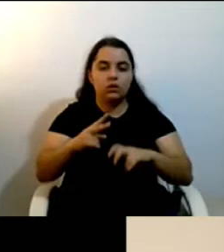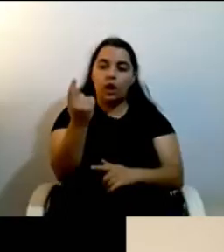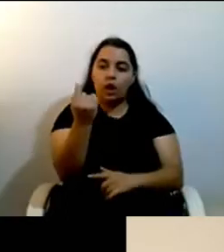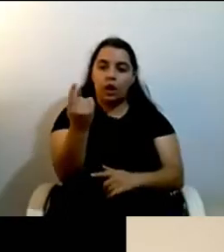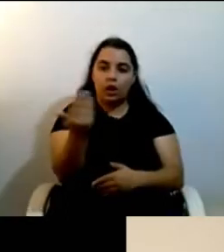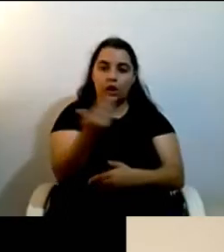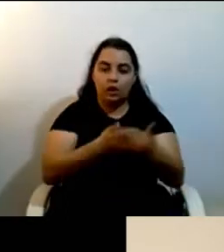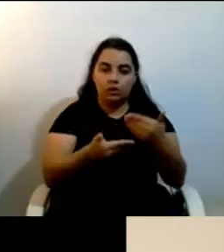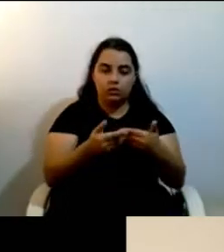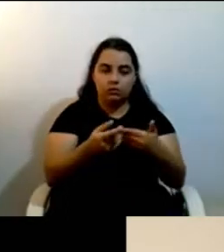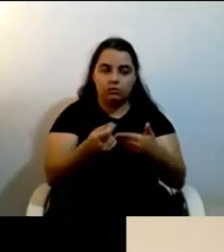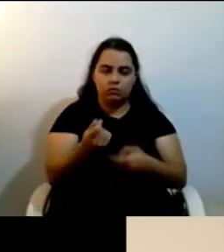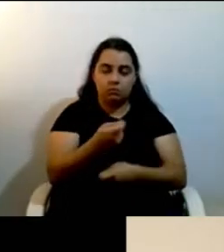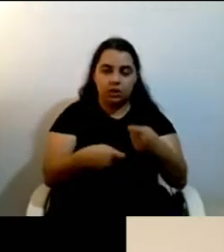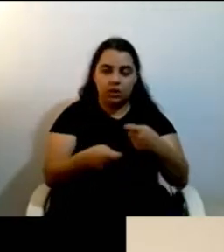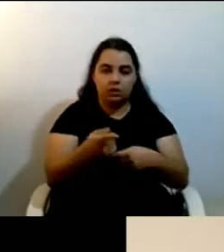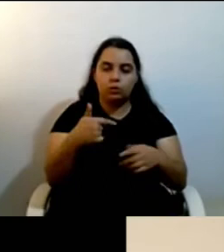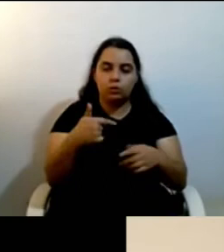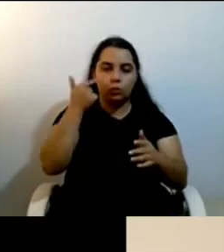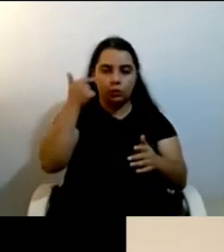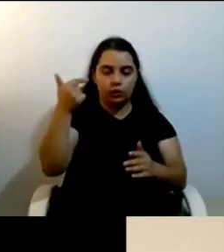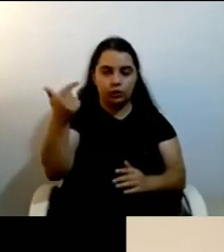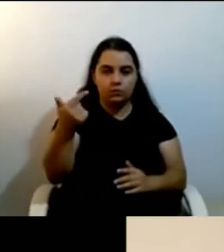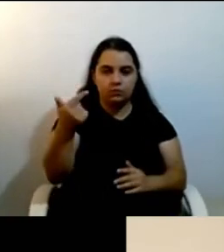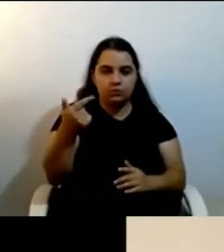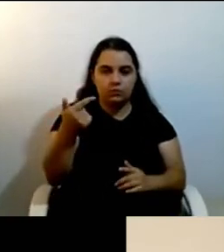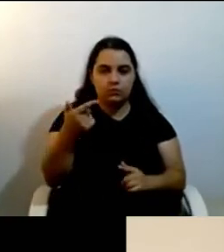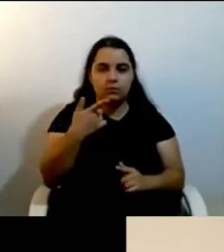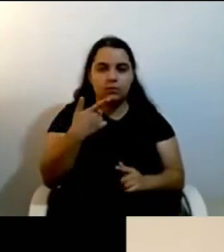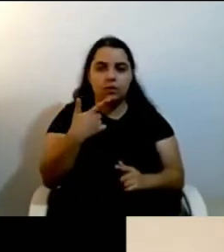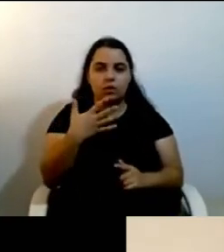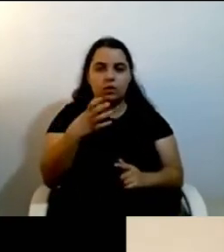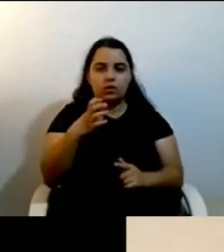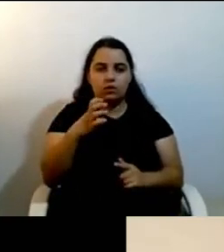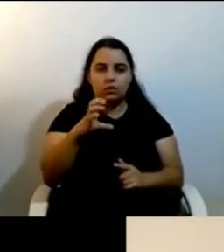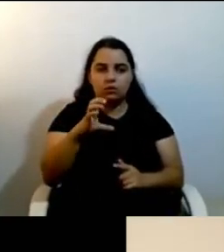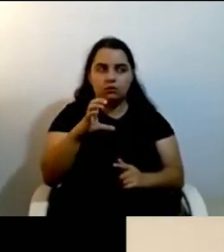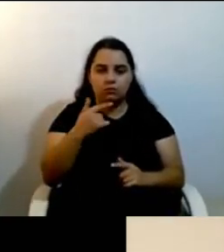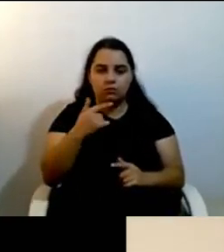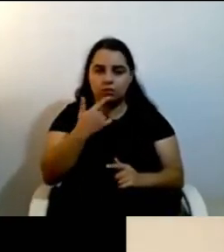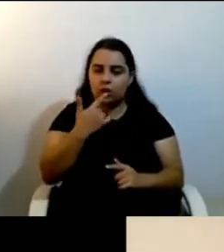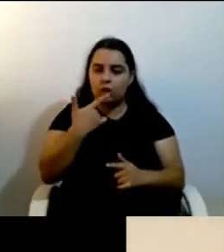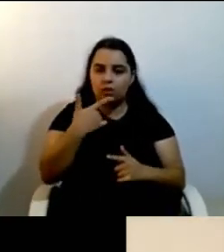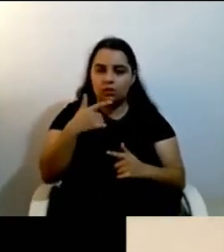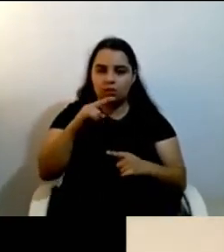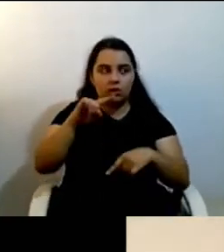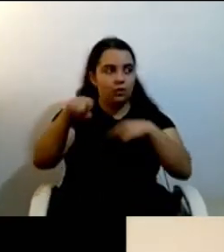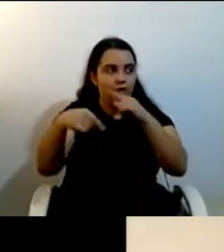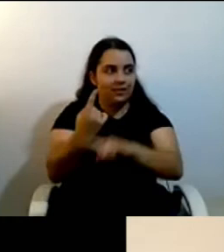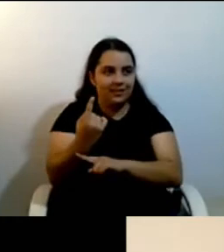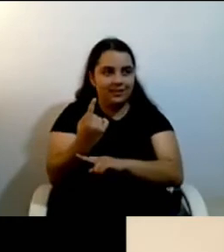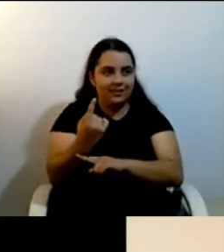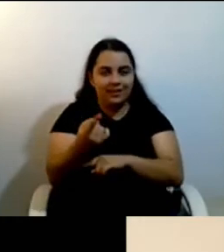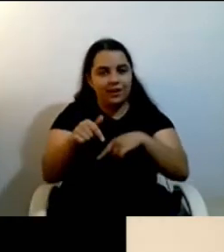projeto Accessible Tourism, Co-Creation of Tourism Experience through Web-based Intelligence